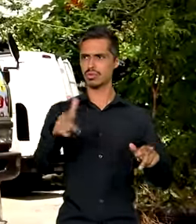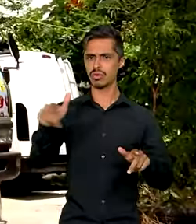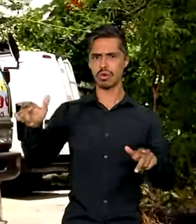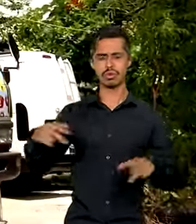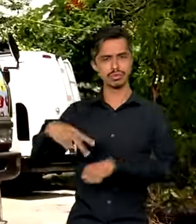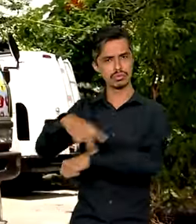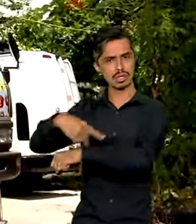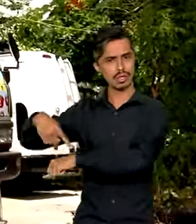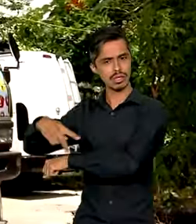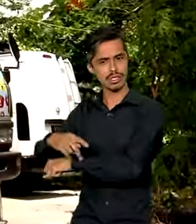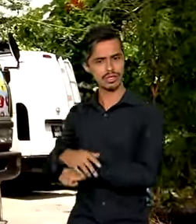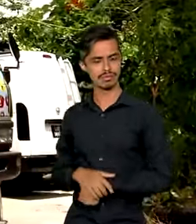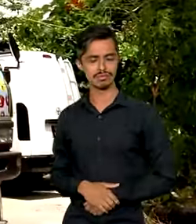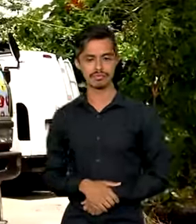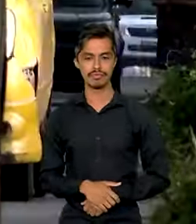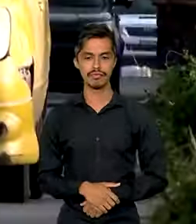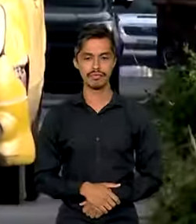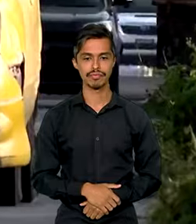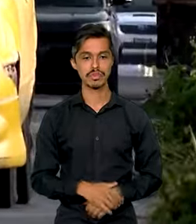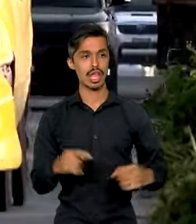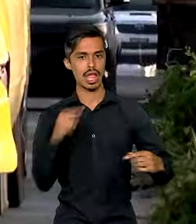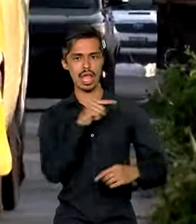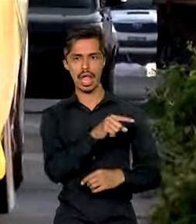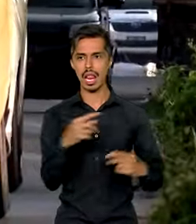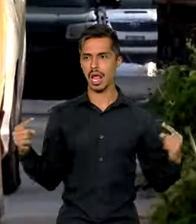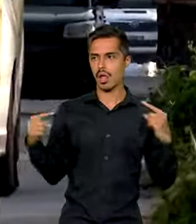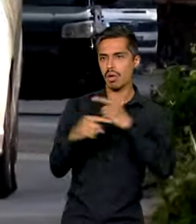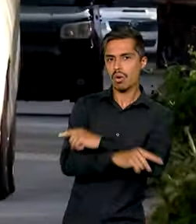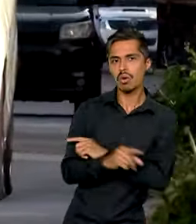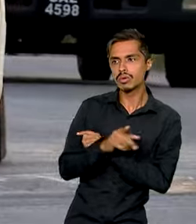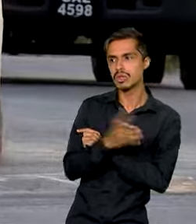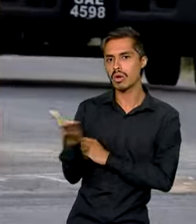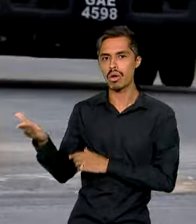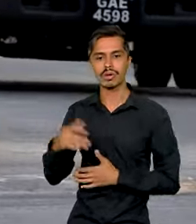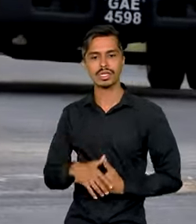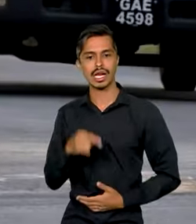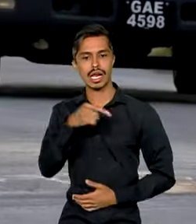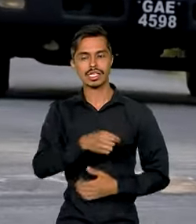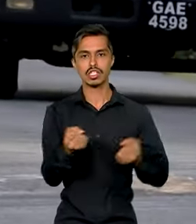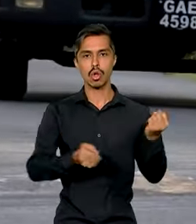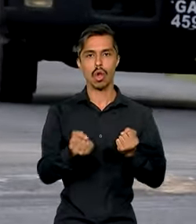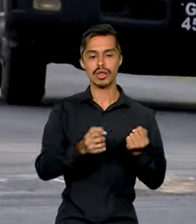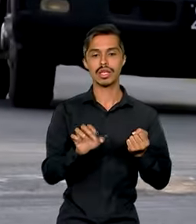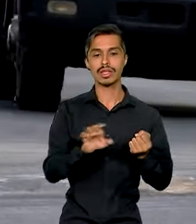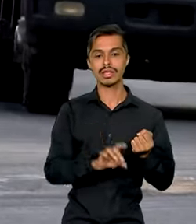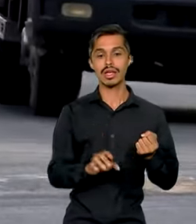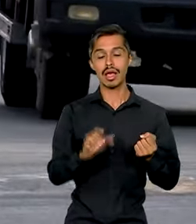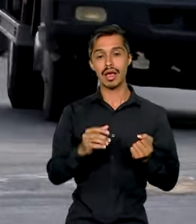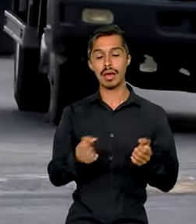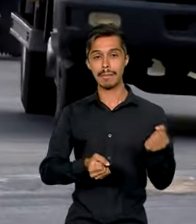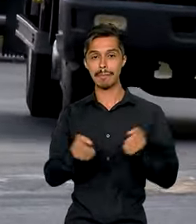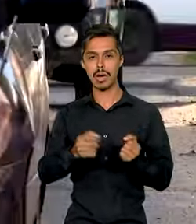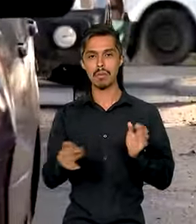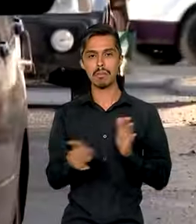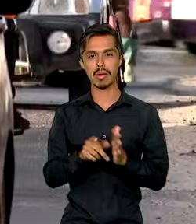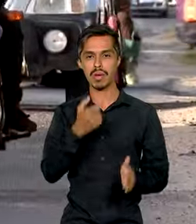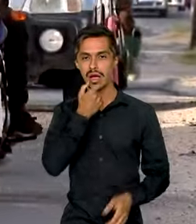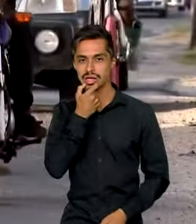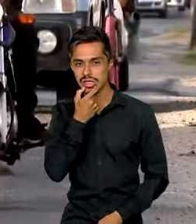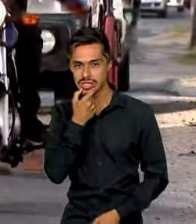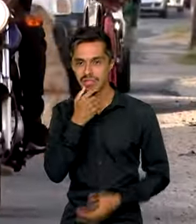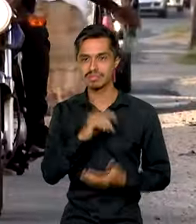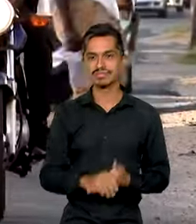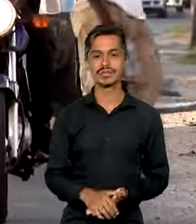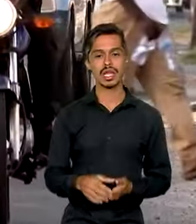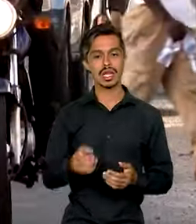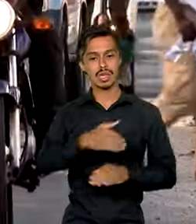vizinhos. Na contramão do restante do continente, aqui se dirige pela chamada mão inglesa. Nas